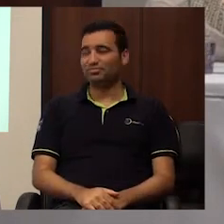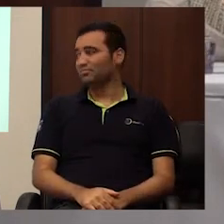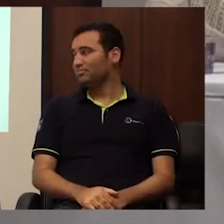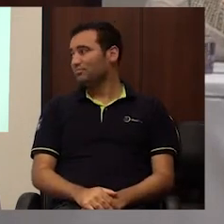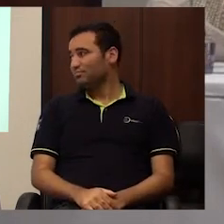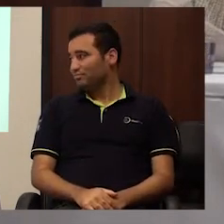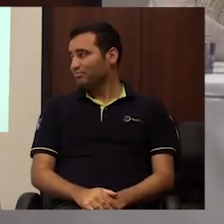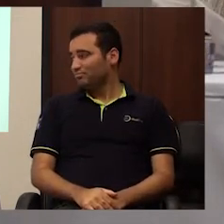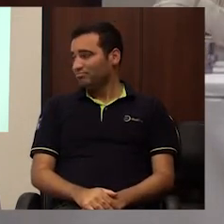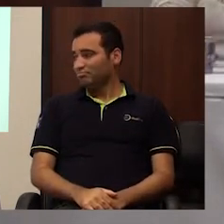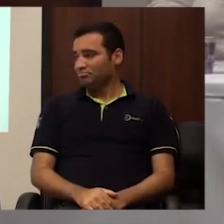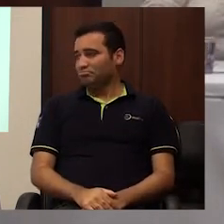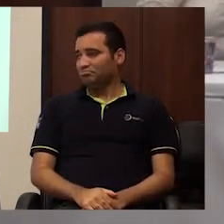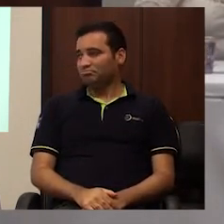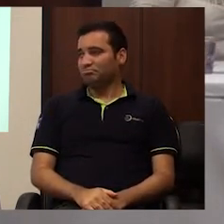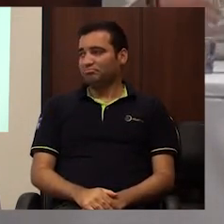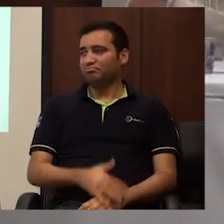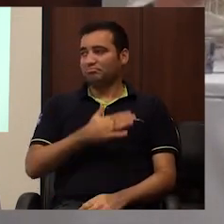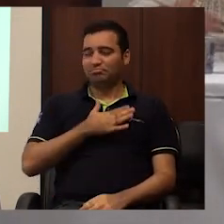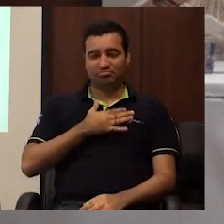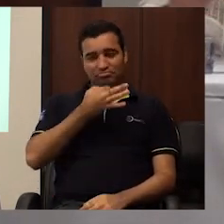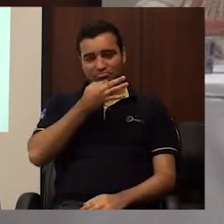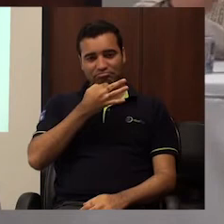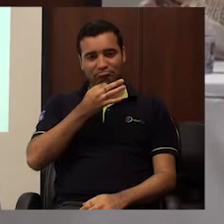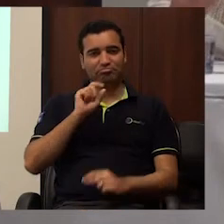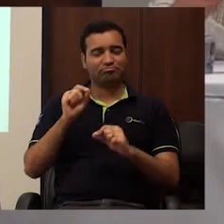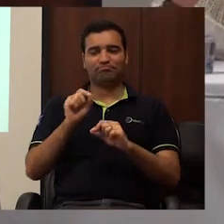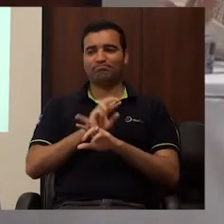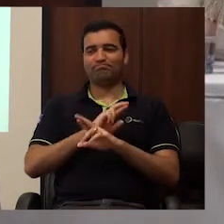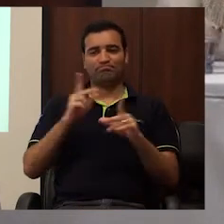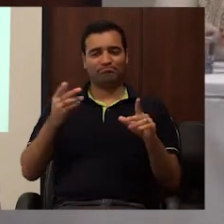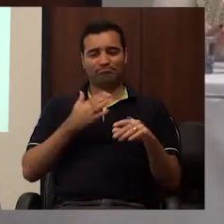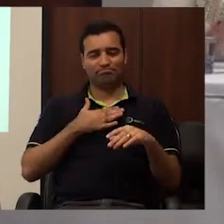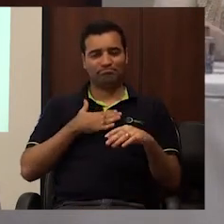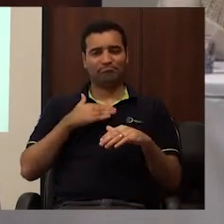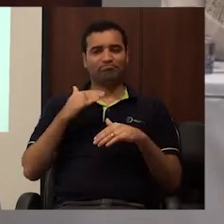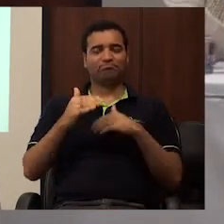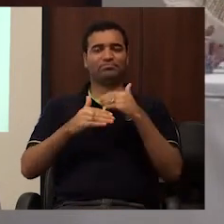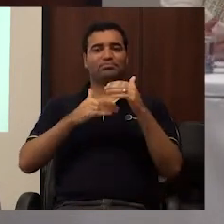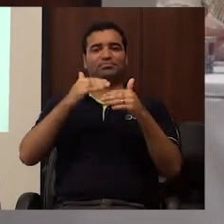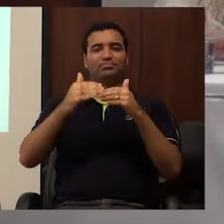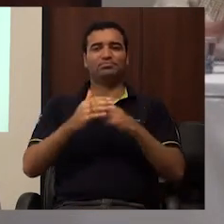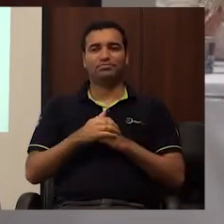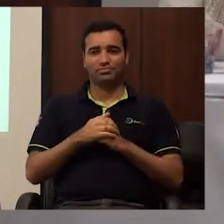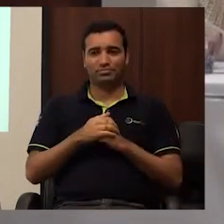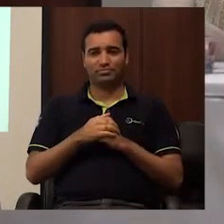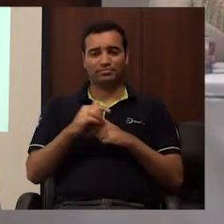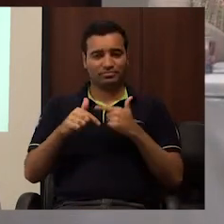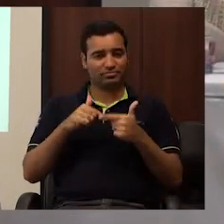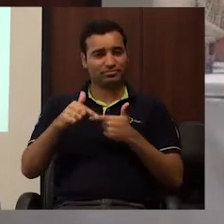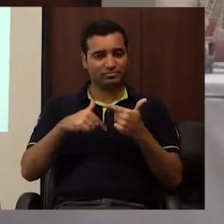E tenho para mim que fez total diferença no meu processo de